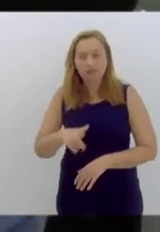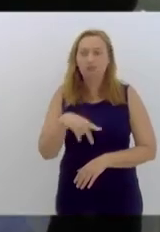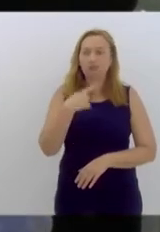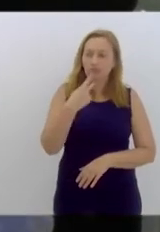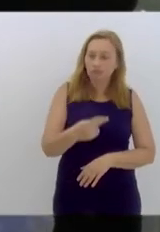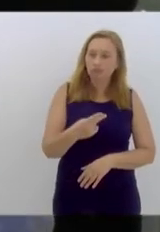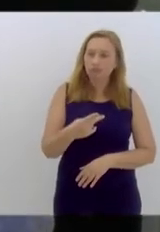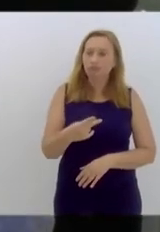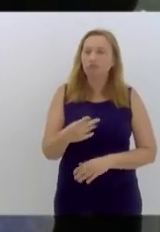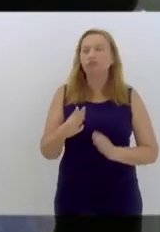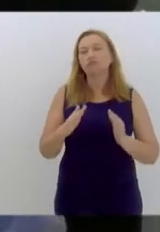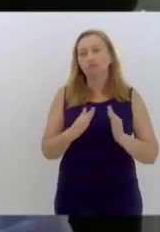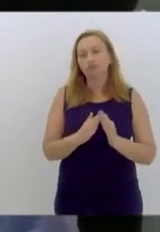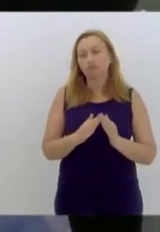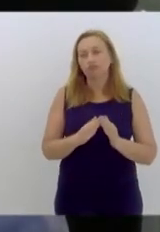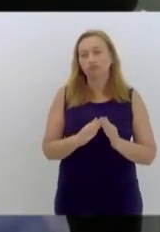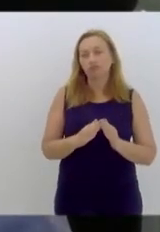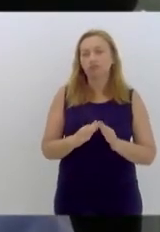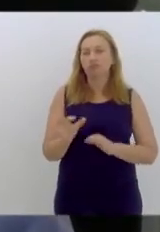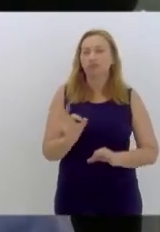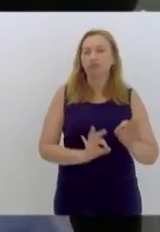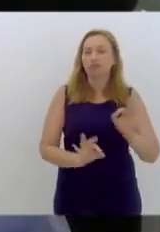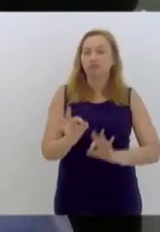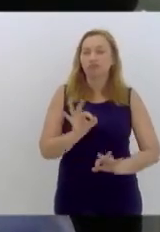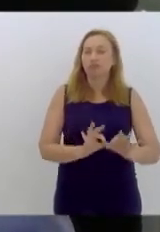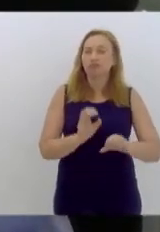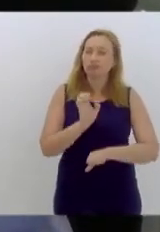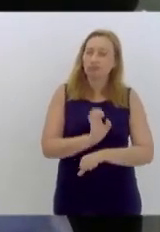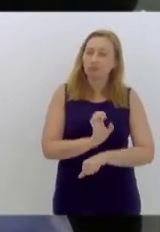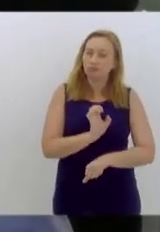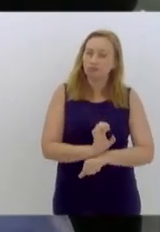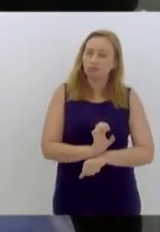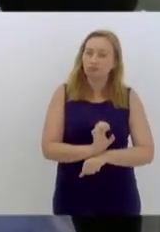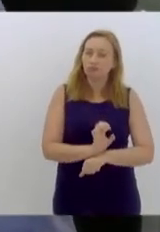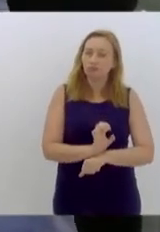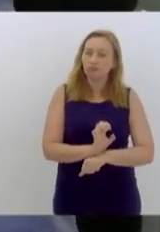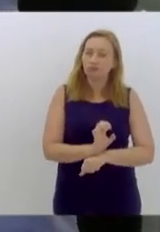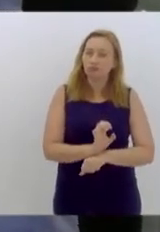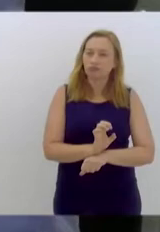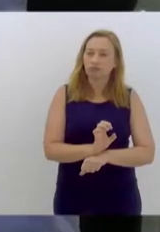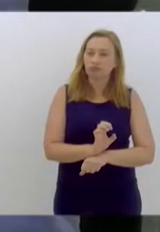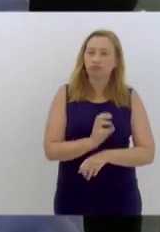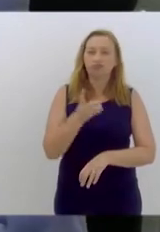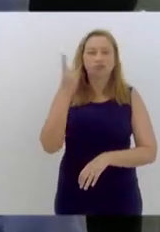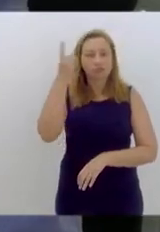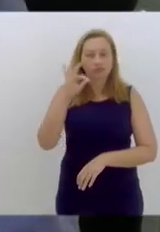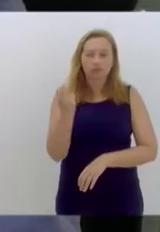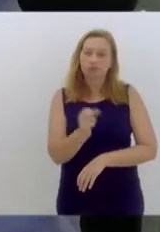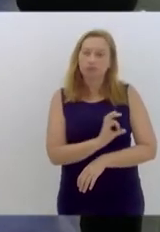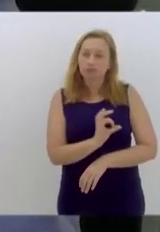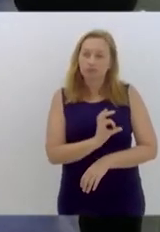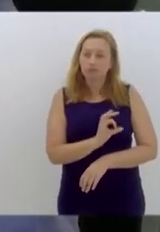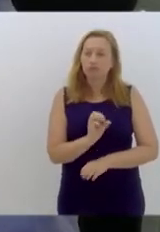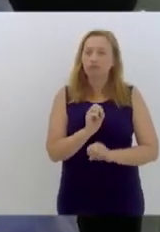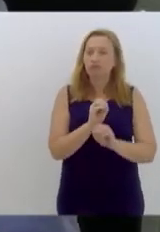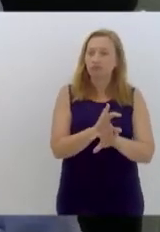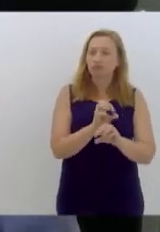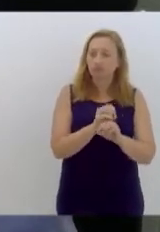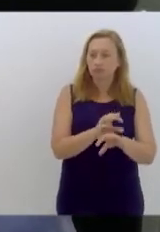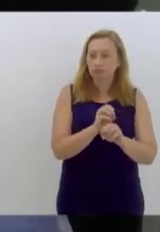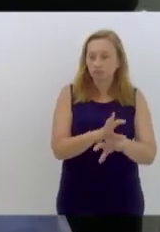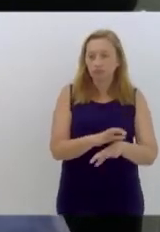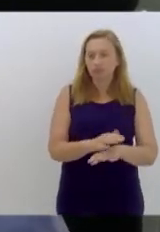falar nesta casa, no plano estadual, não é, deputada Marta Rocha, de educação,